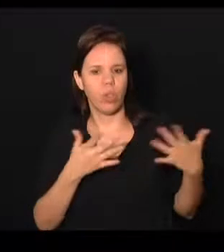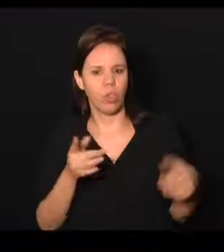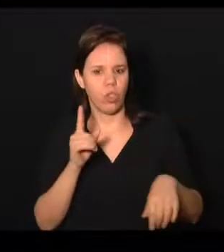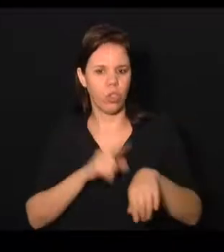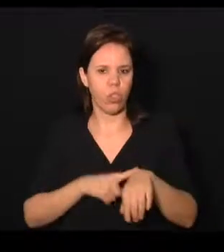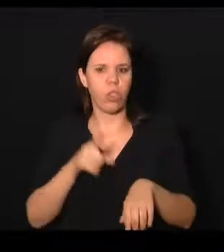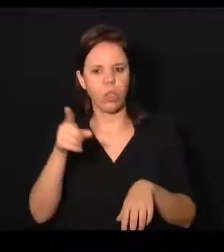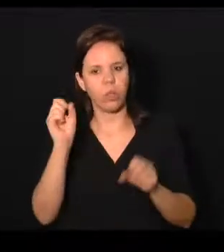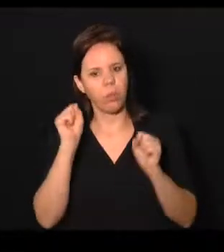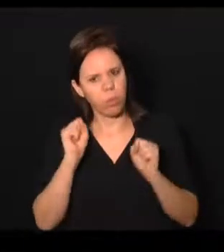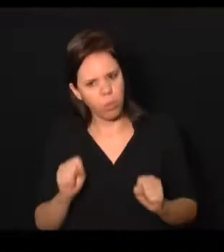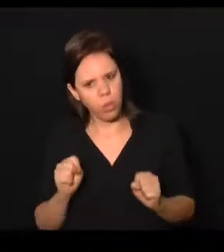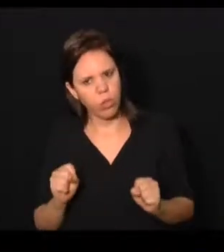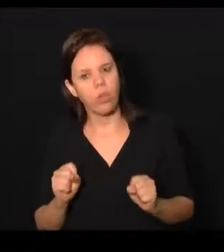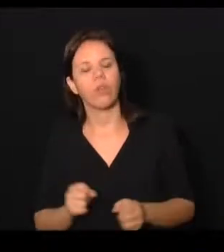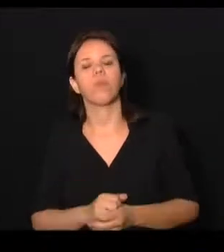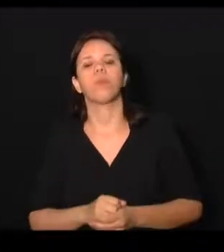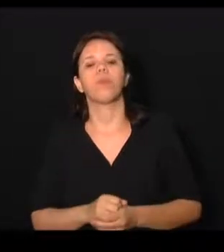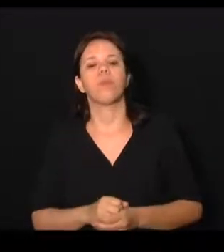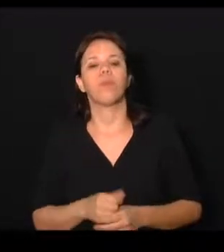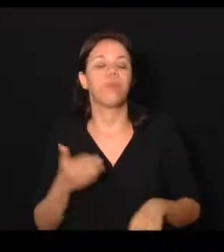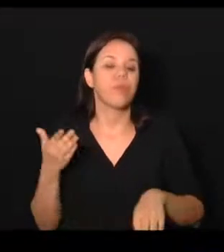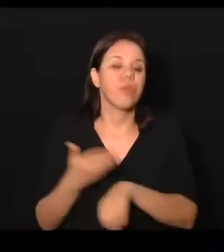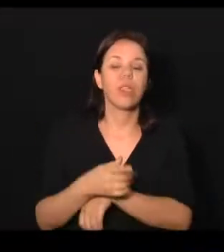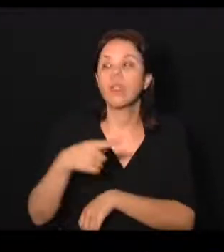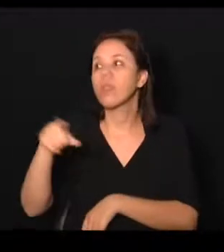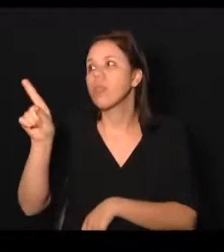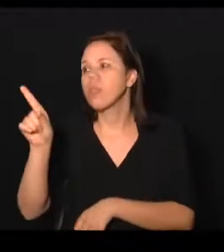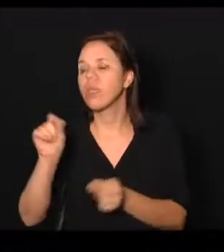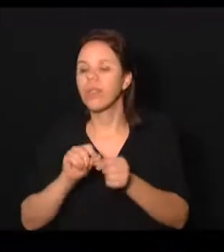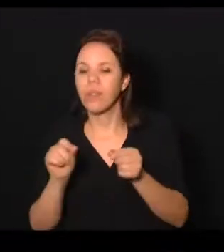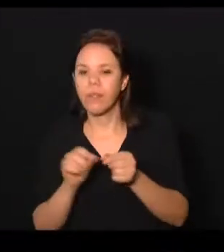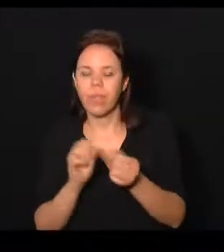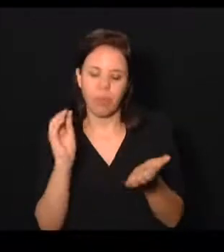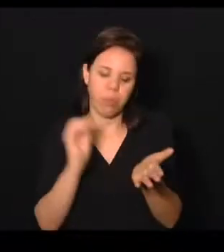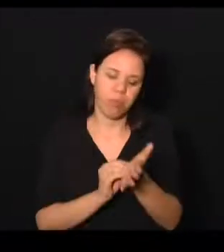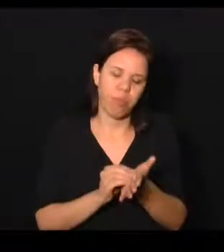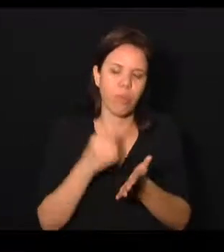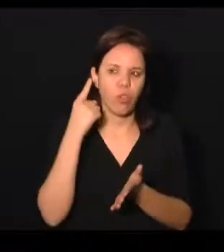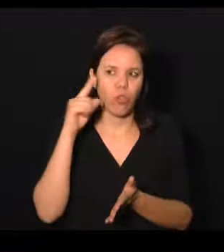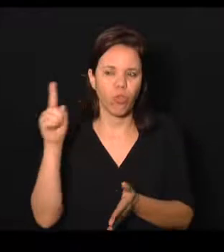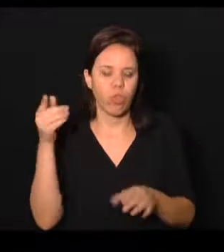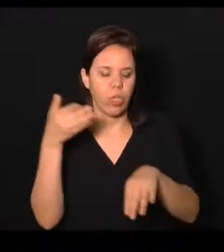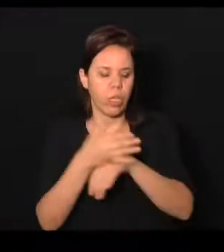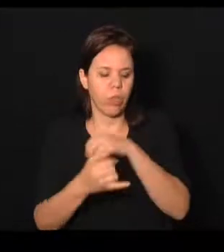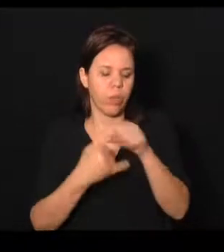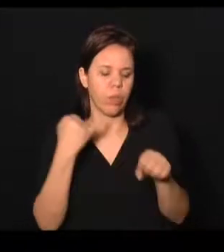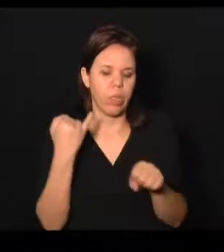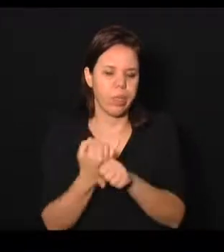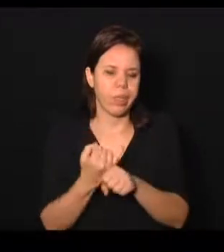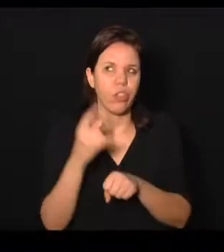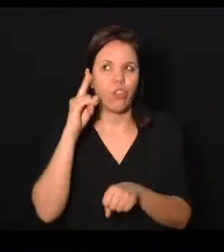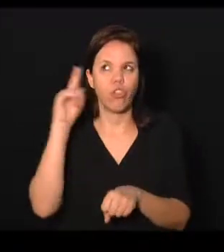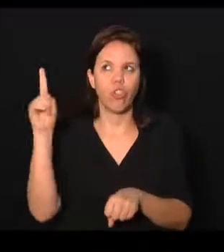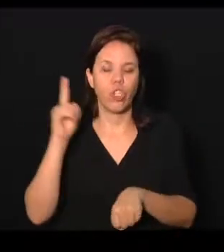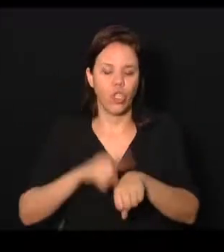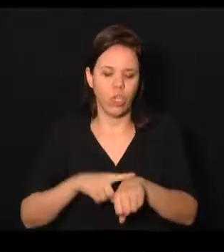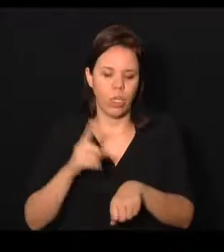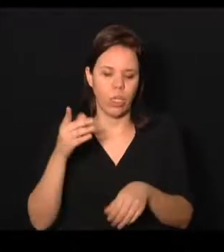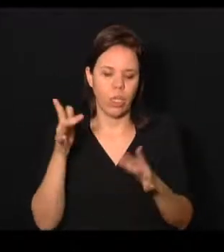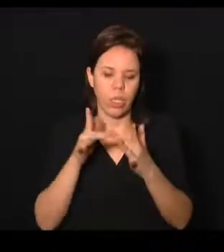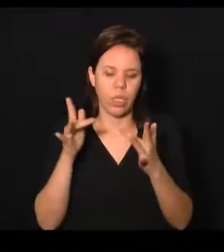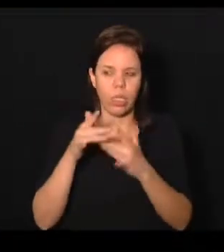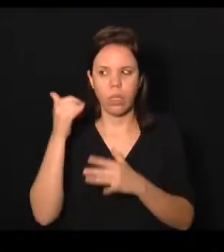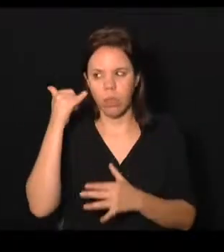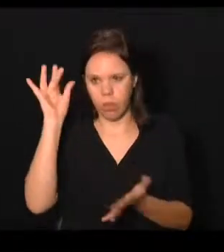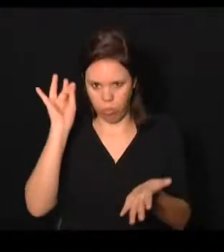hora que for mais favorável para você. Você entra lá, faz o seu agendamento de dia e hora, o banco de sangue vai entrar em contato com você,